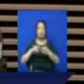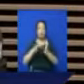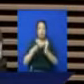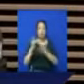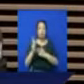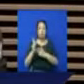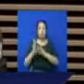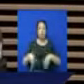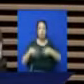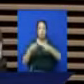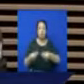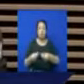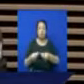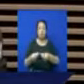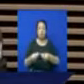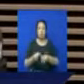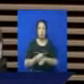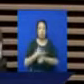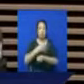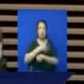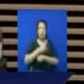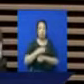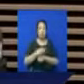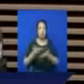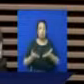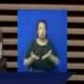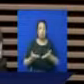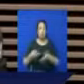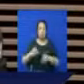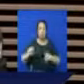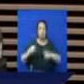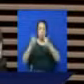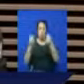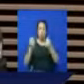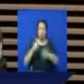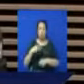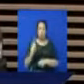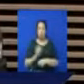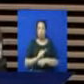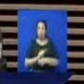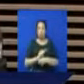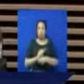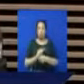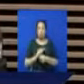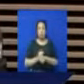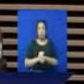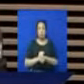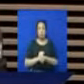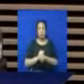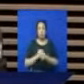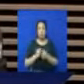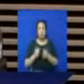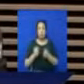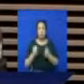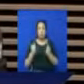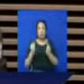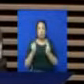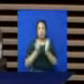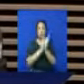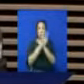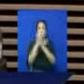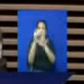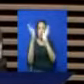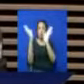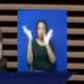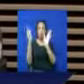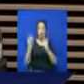filhos essa autoridade, a saber, aos que creem. E nós louvamos a Deus, porque esta casa se abre para nós fazermos menção. Não